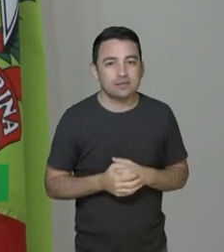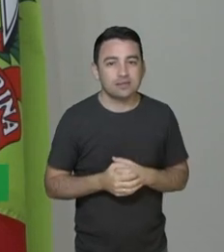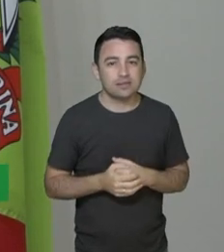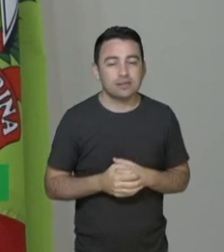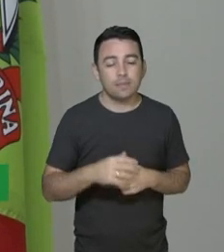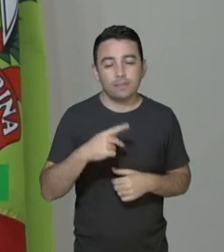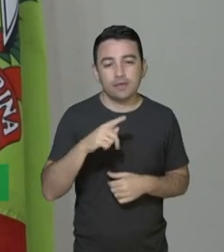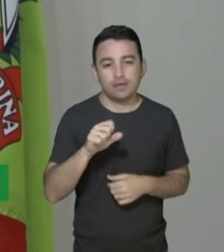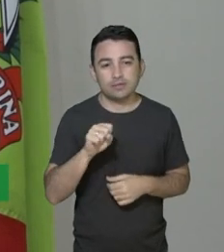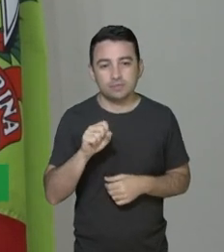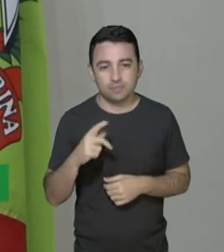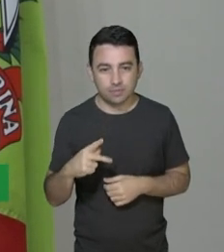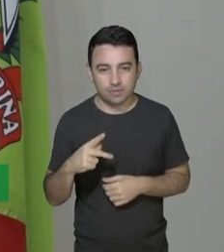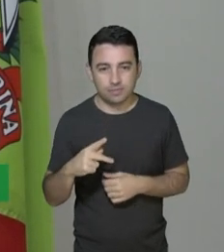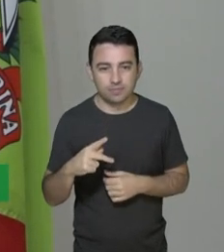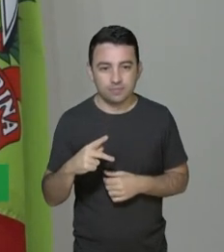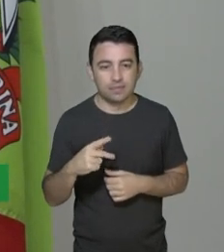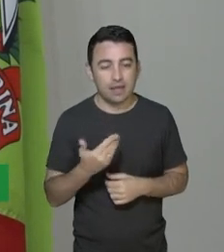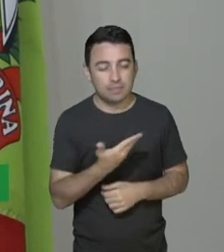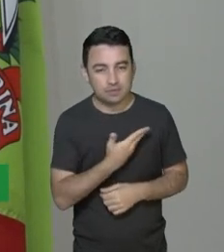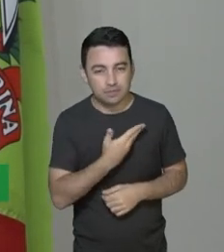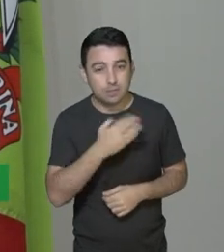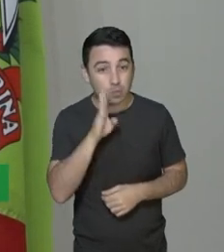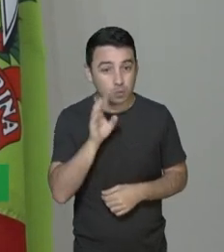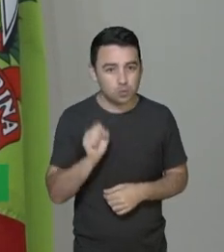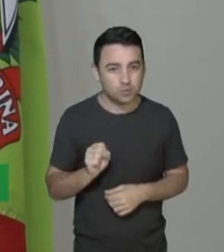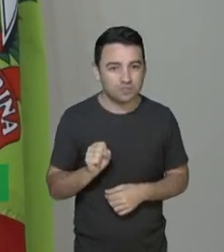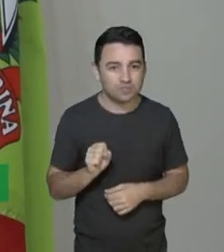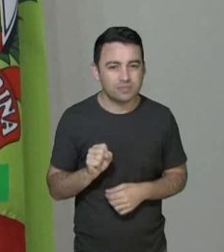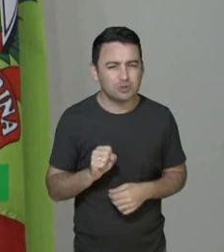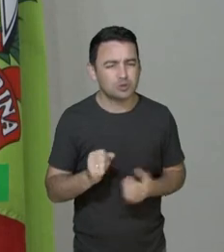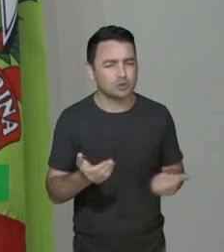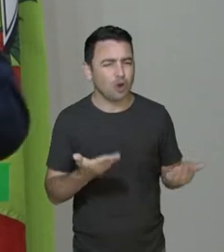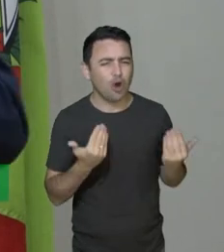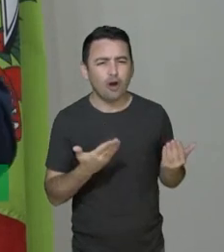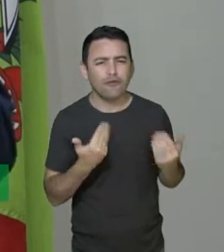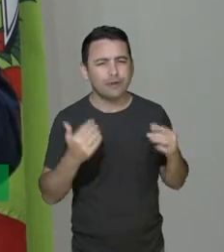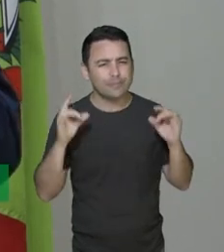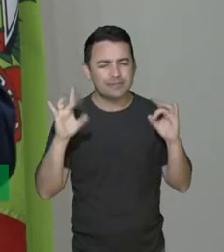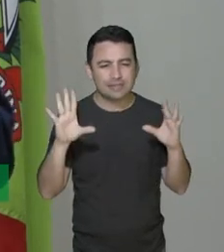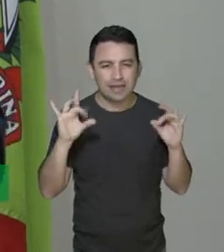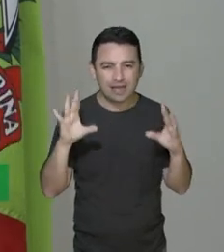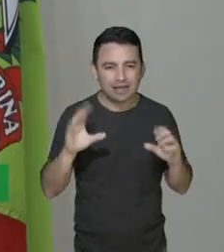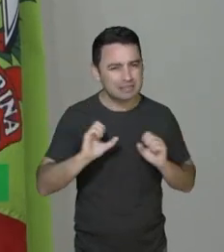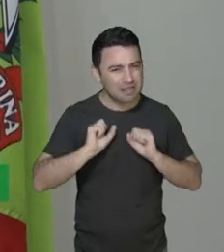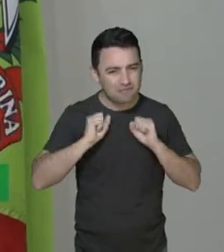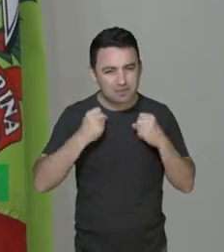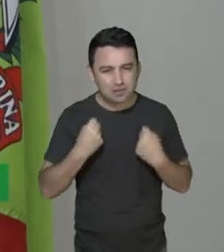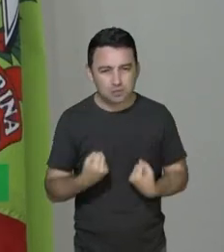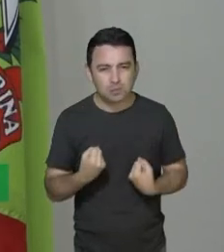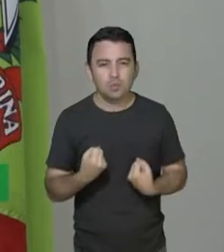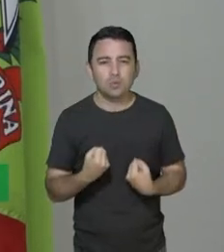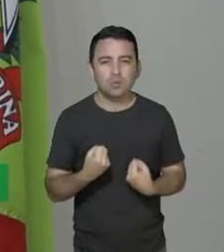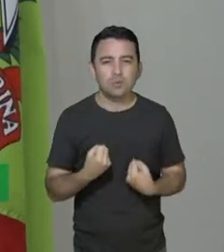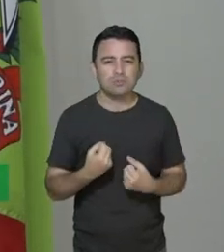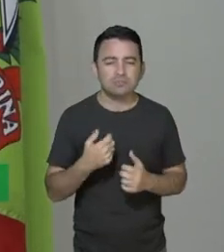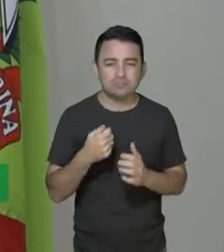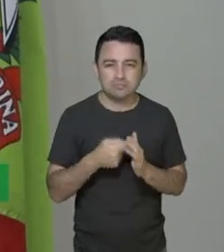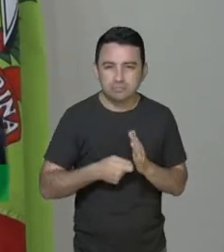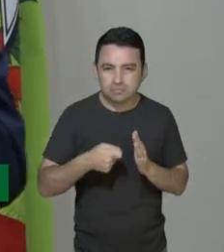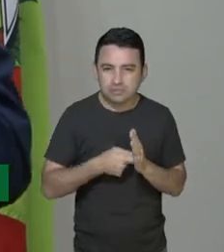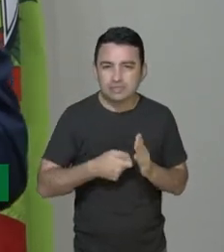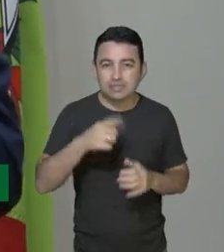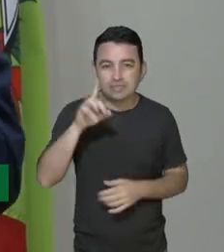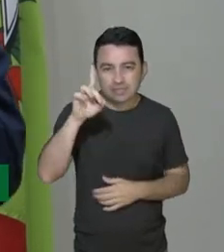PSB. Companheiro Bruno, esse jovem, brilhante, defensor daqui dos